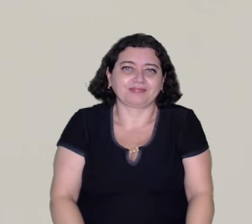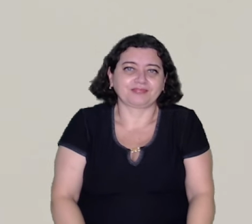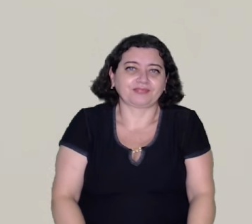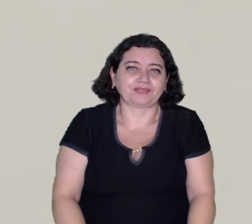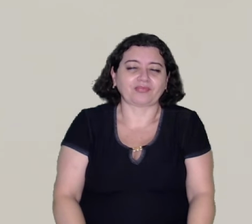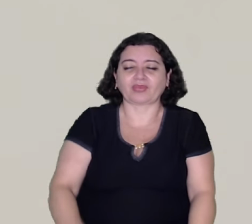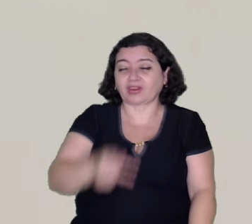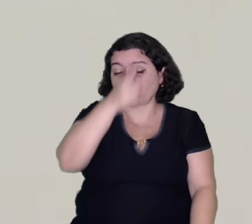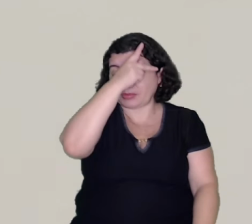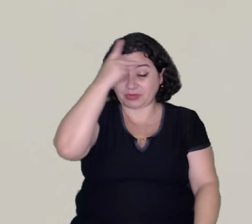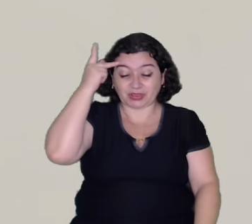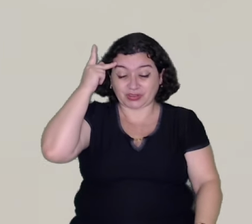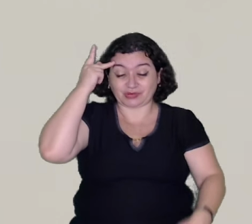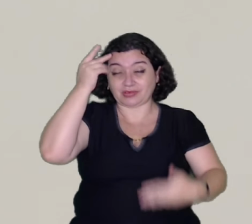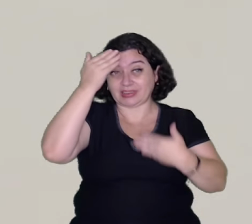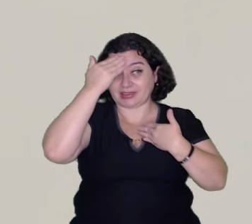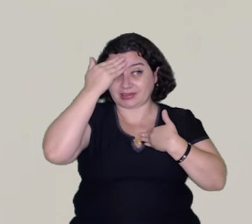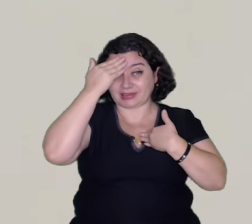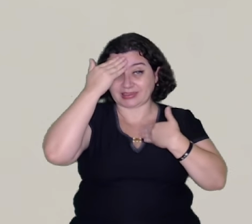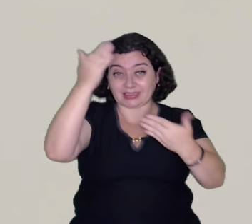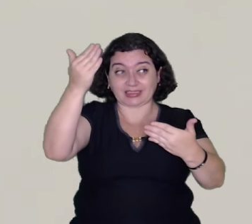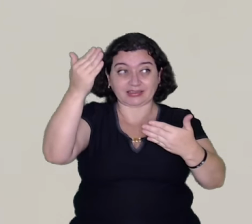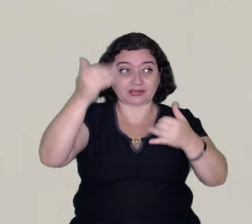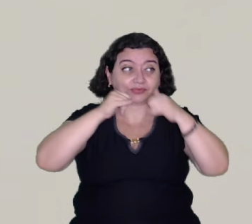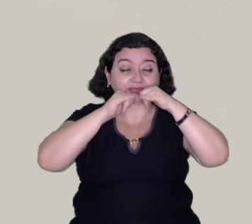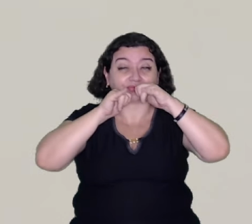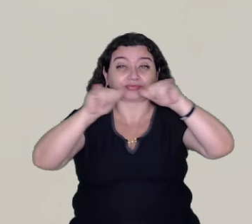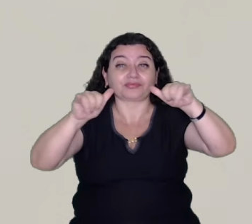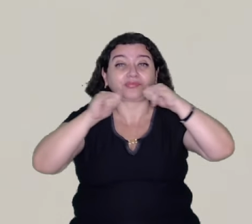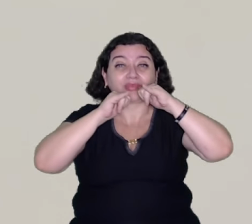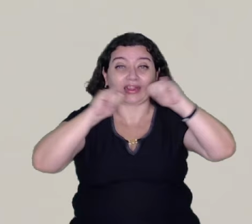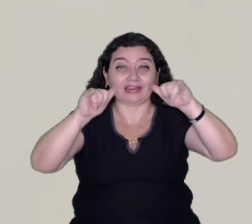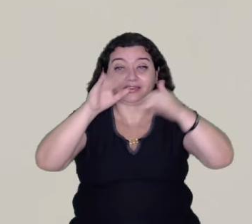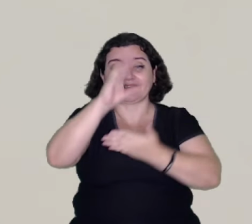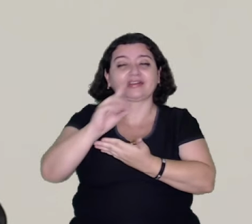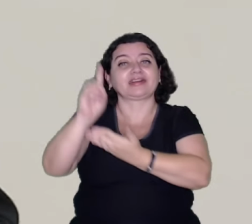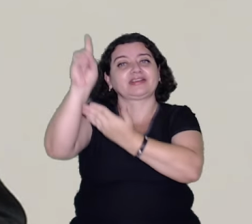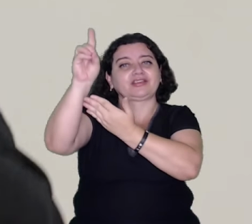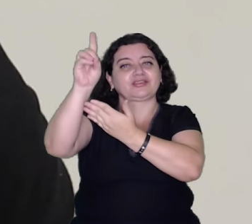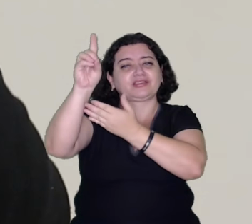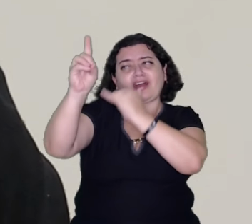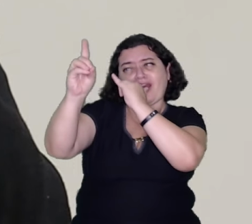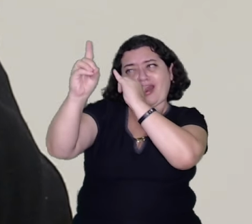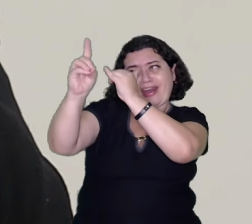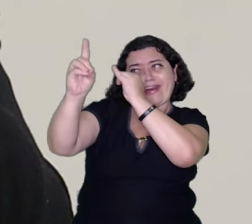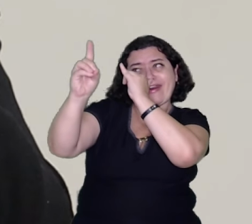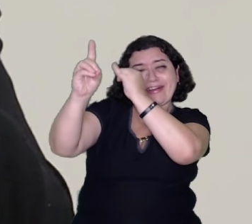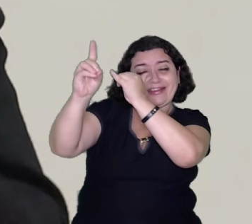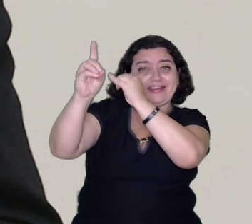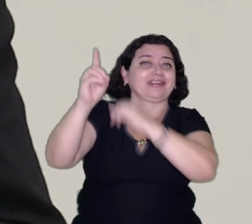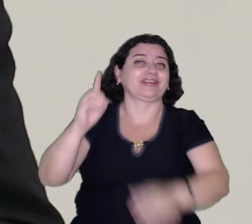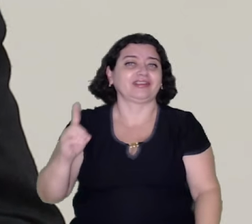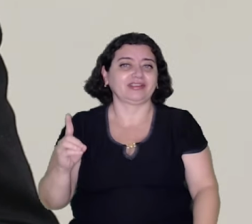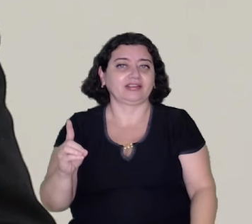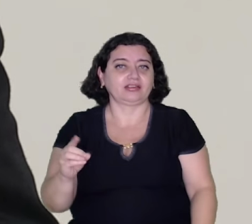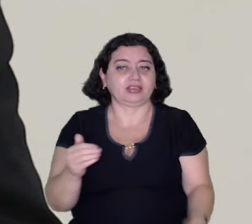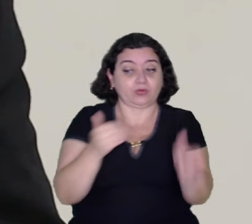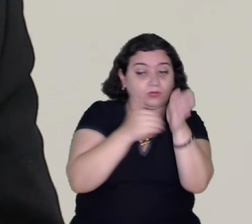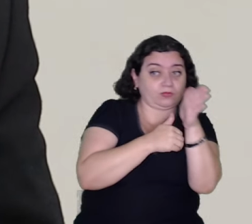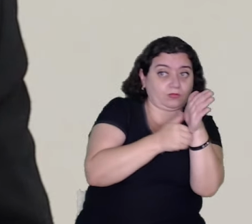Uma pessoa grata, ela declara isso a Deus. Ela não consegue segurar